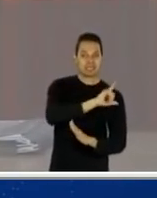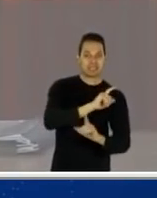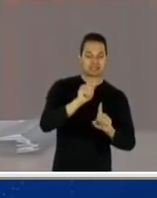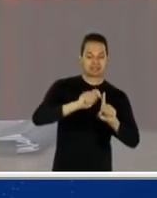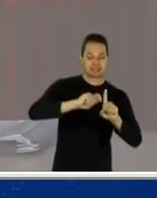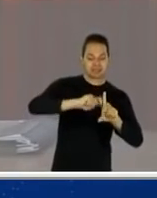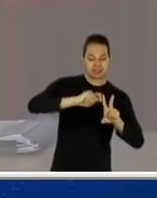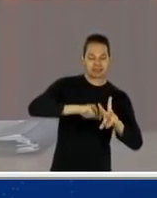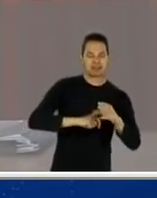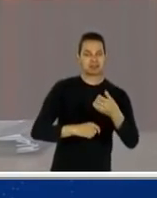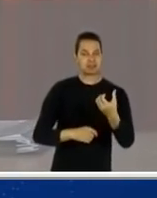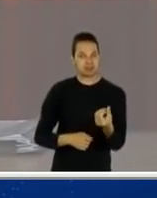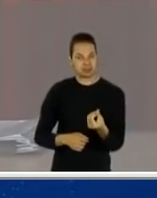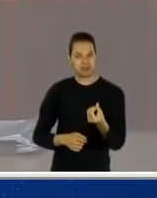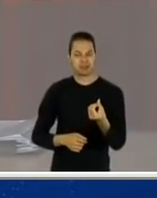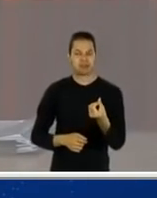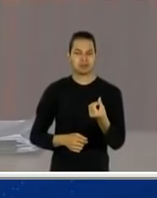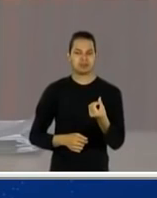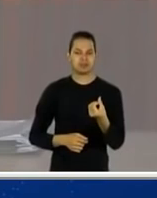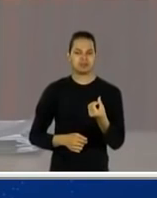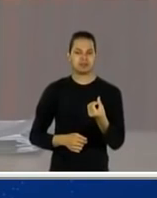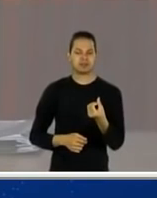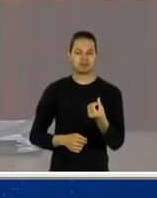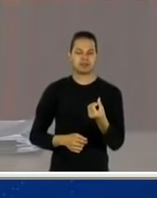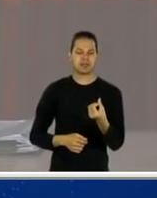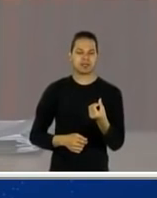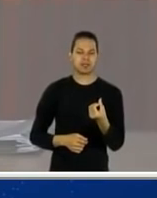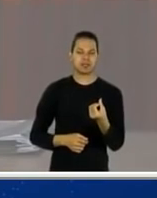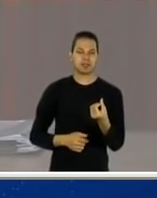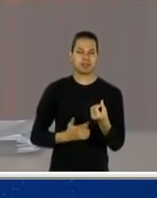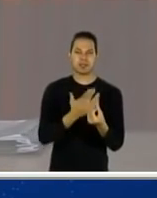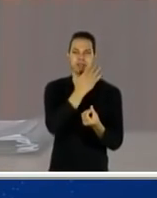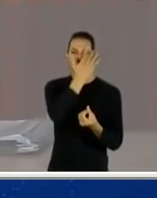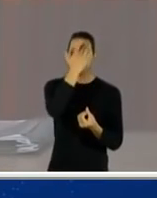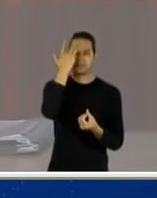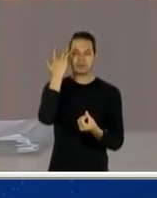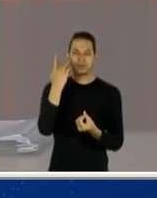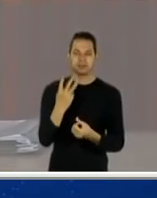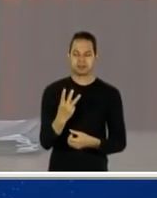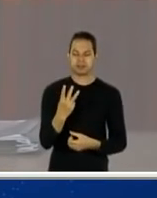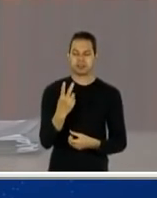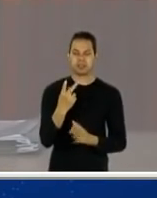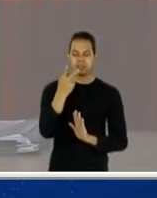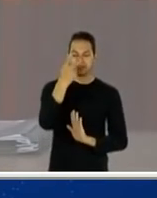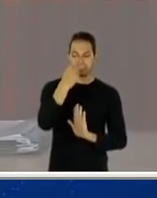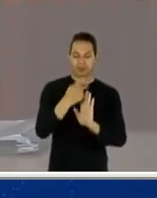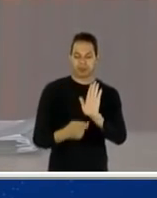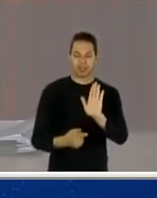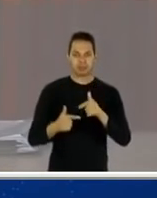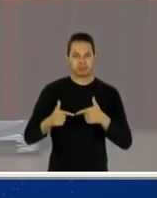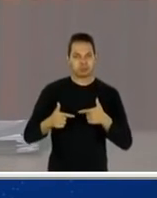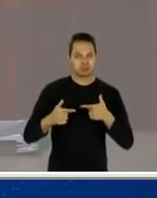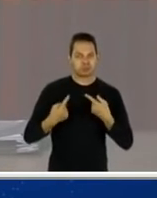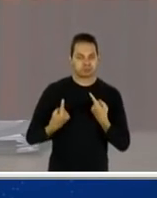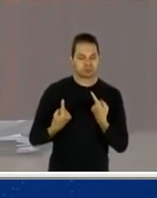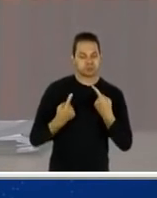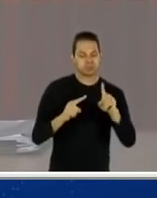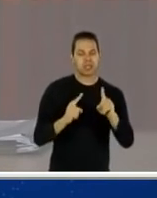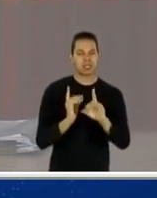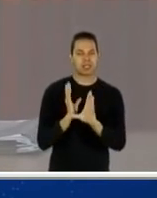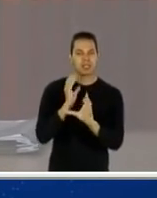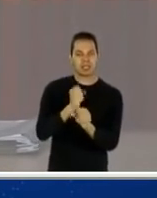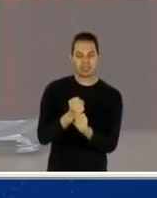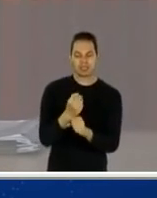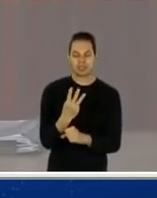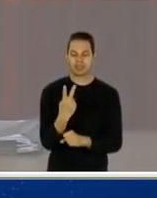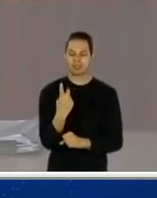tentam E olha que tentam diariamente levar o Brasil para longe do caminho da seriedade como